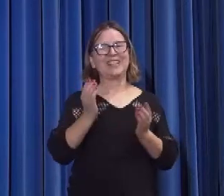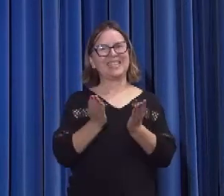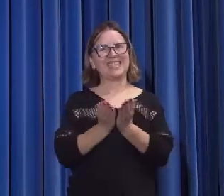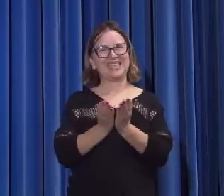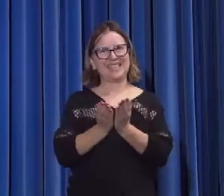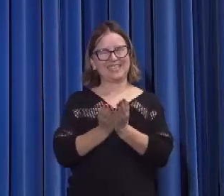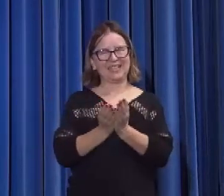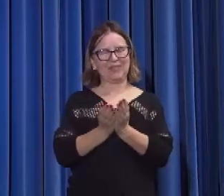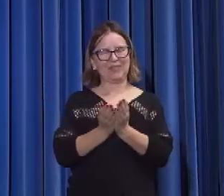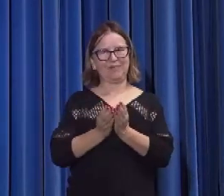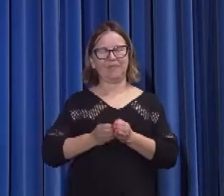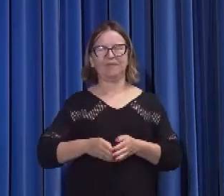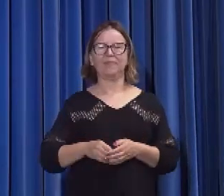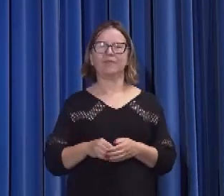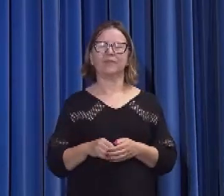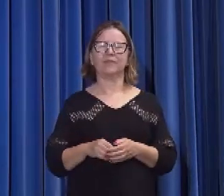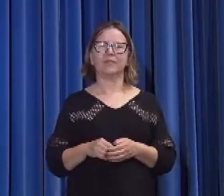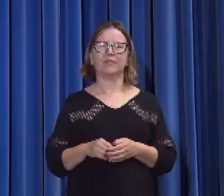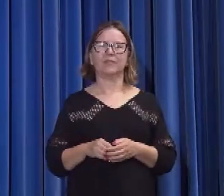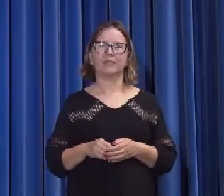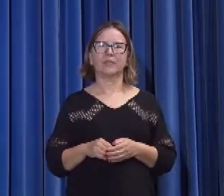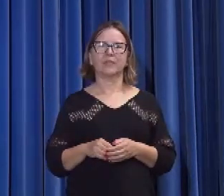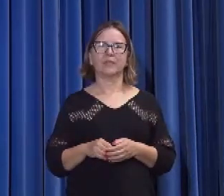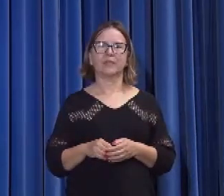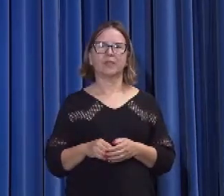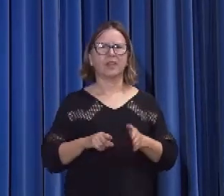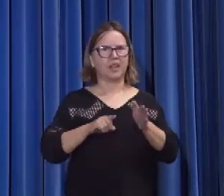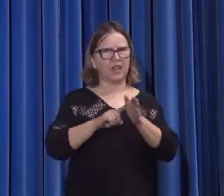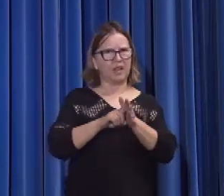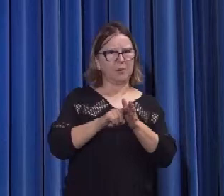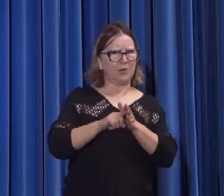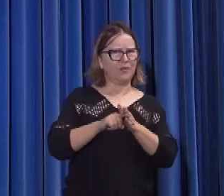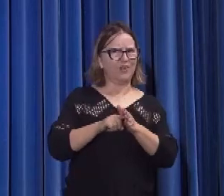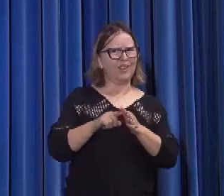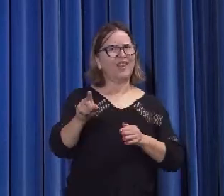elas. Por quê, Fernando? Porque nós vamos passar por elas.